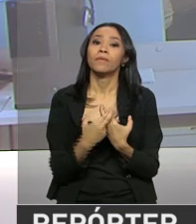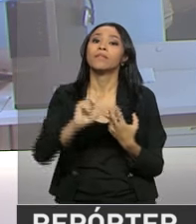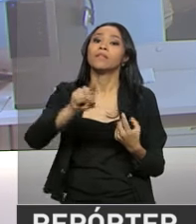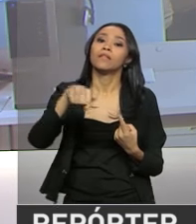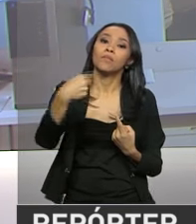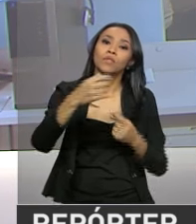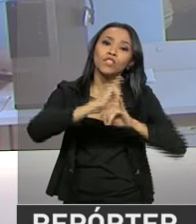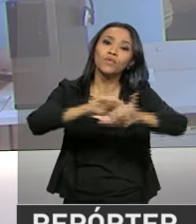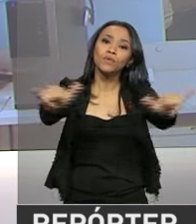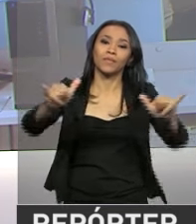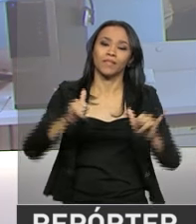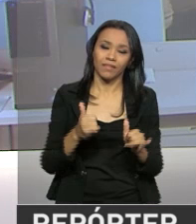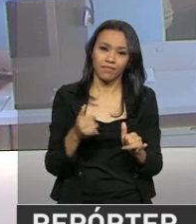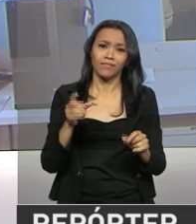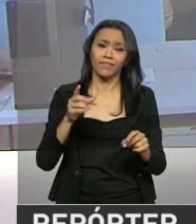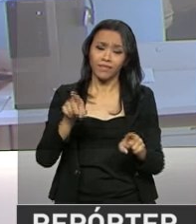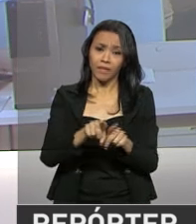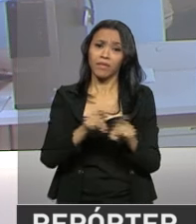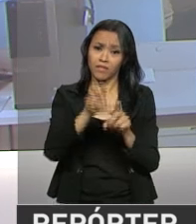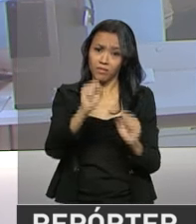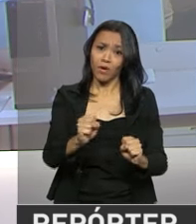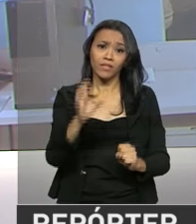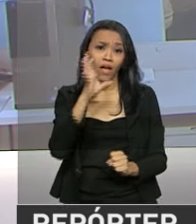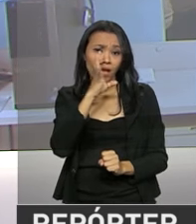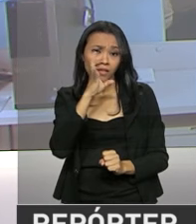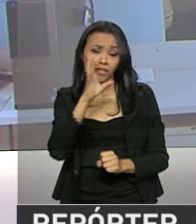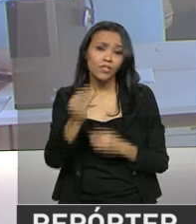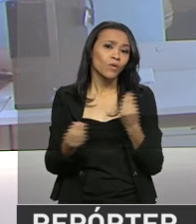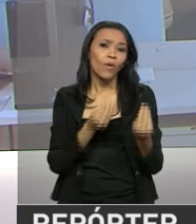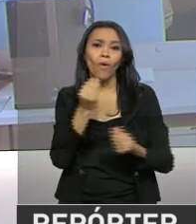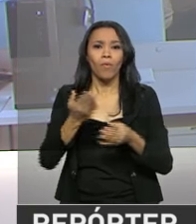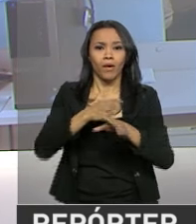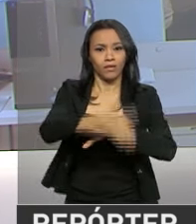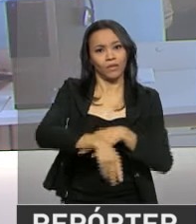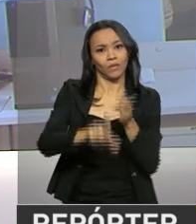entrevista coletiva. Acompanhe também nossas novidades nas redes